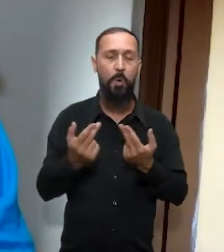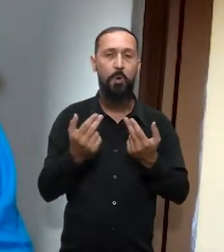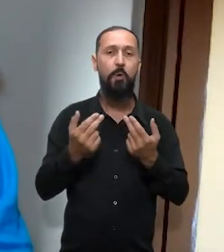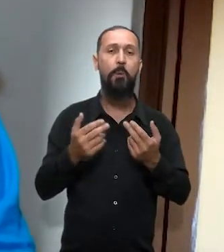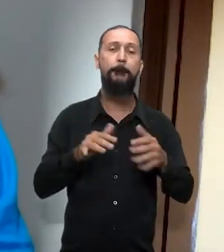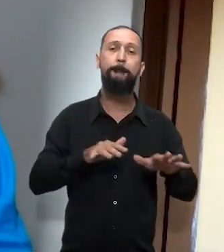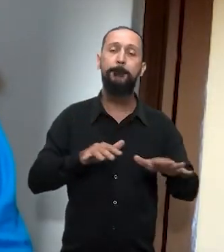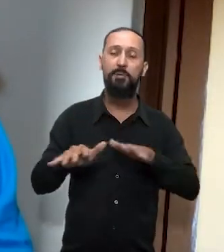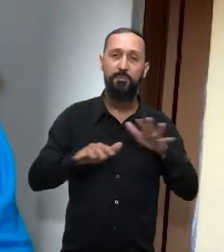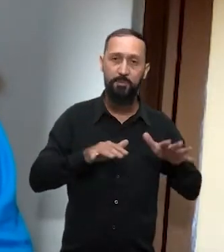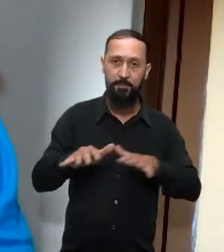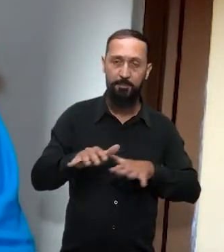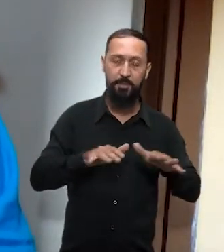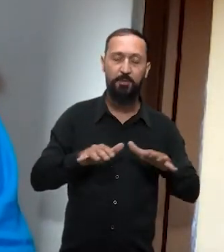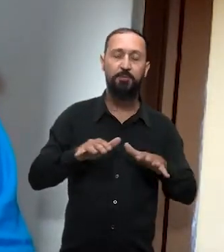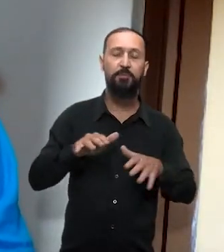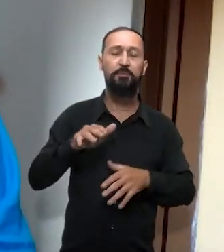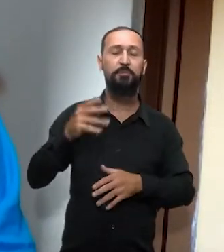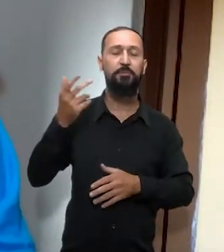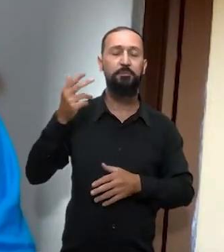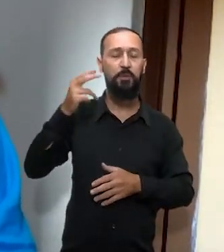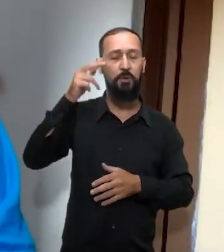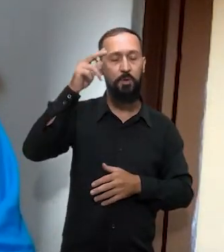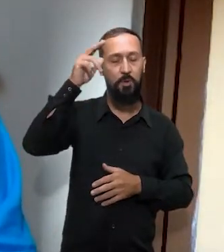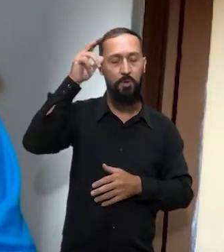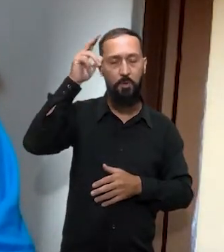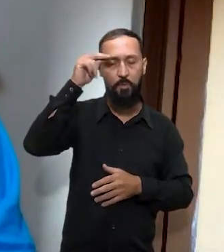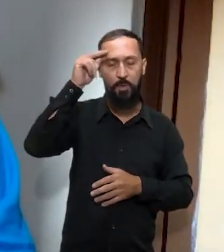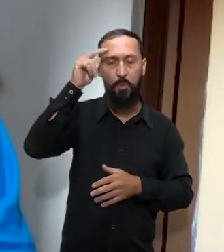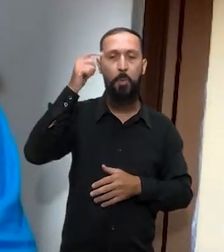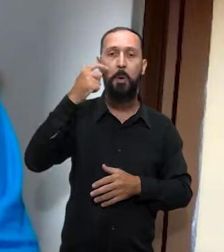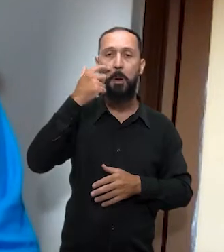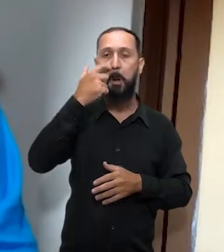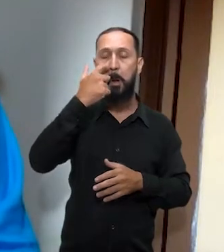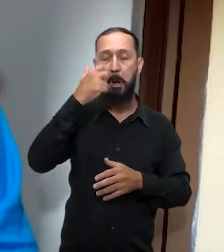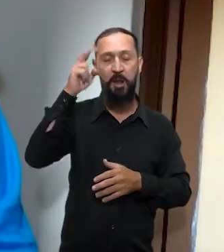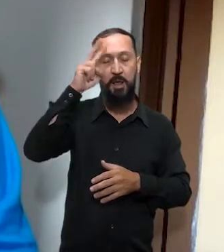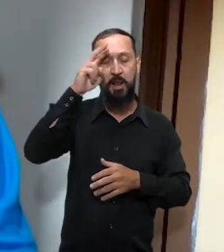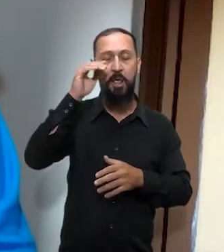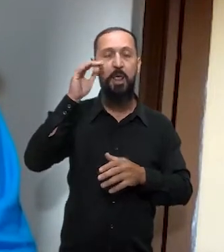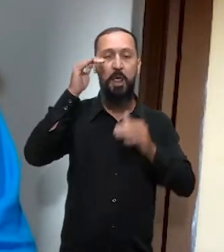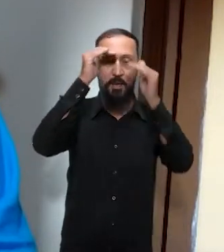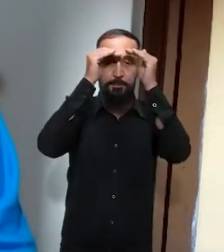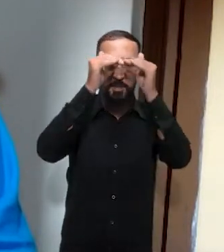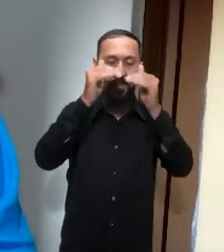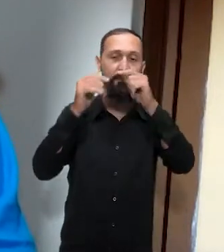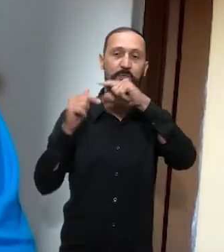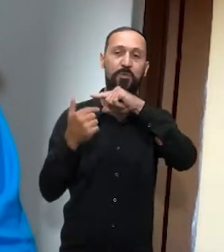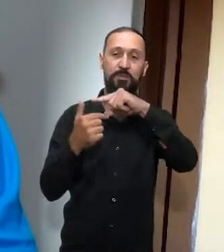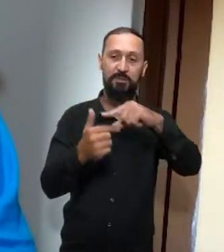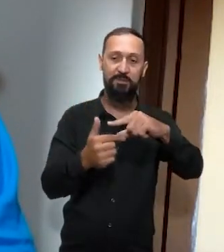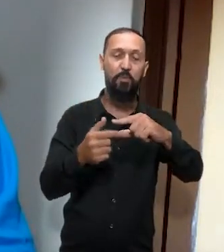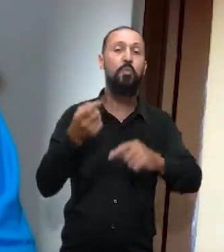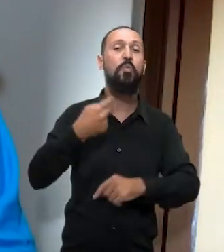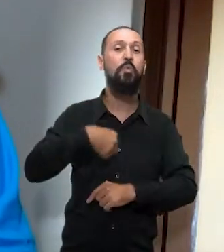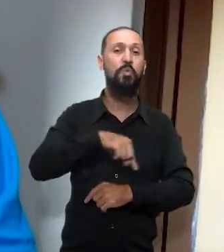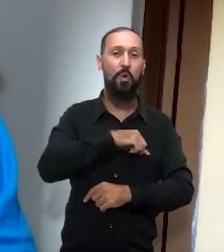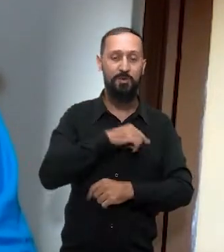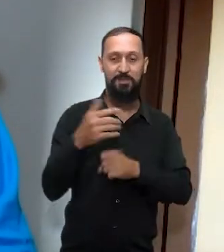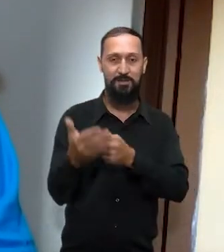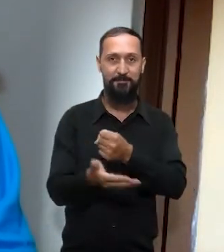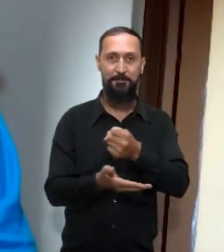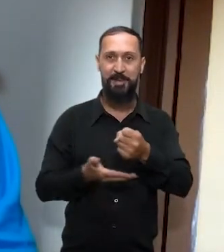O movimento Guaicuru, além de buscar as raízes e valorizar as nossas raízes,